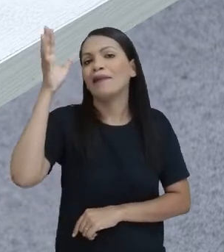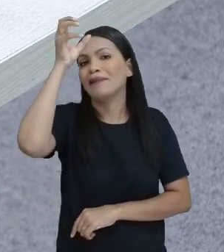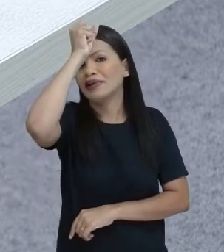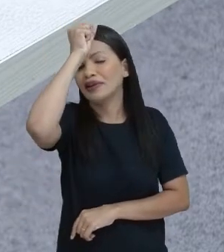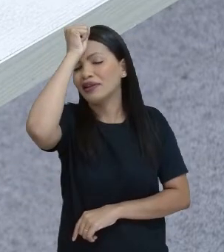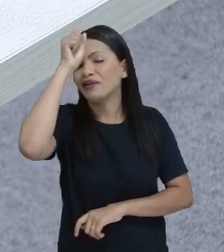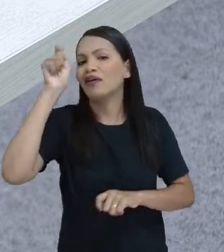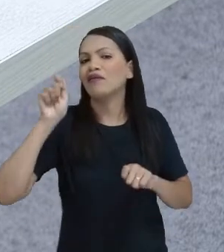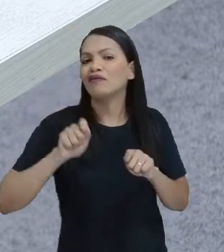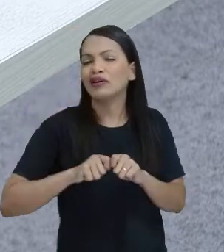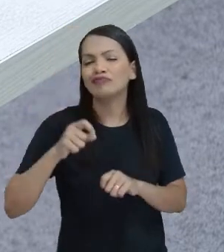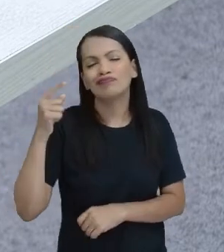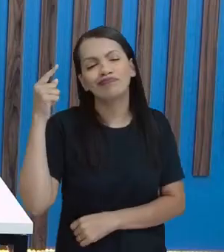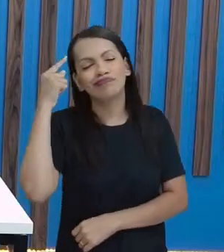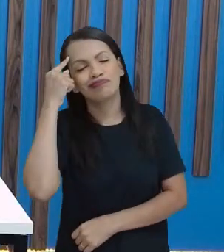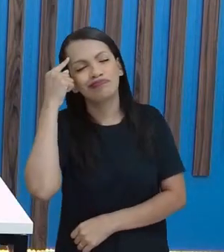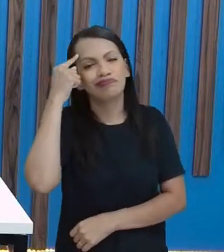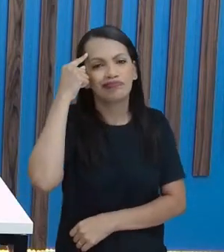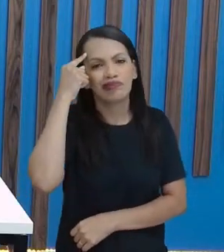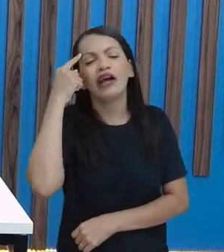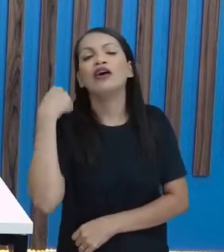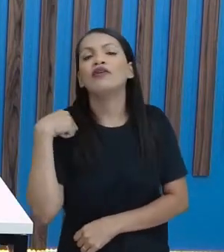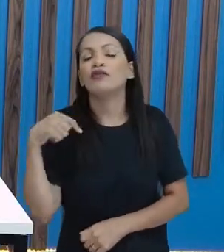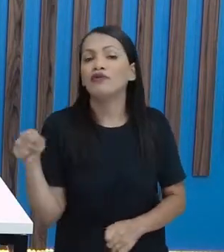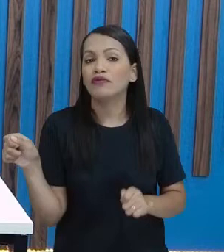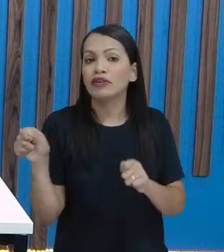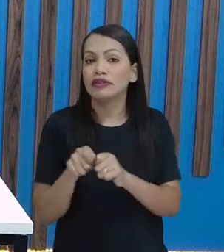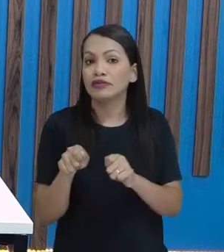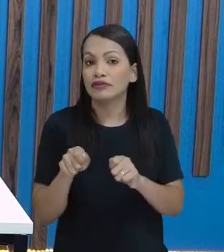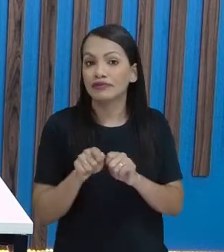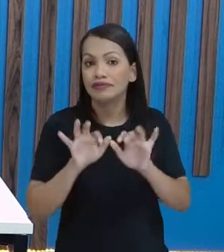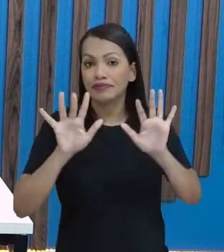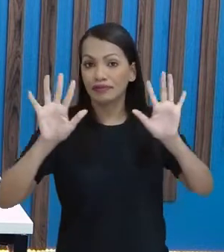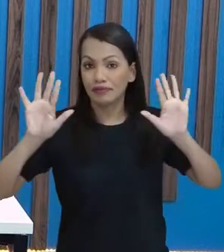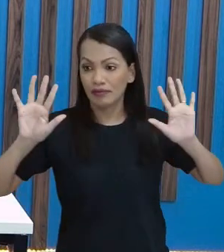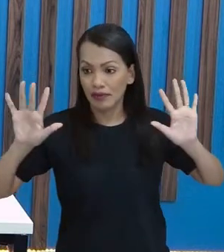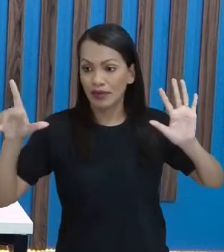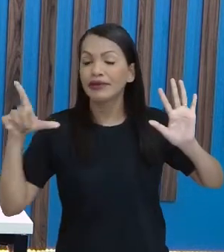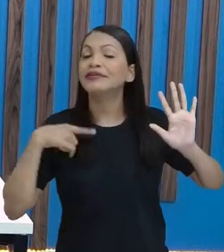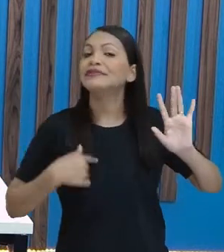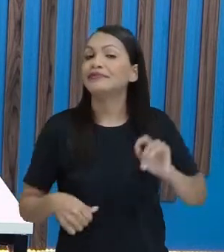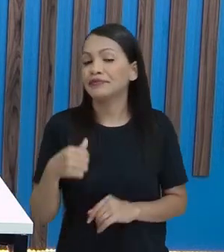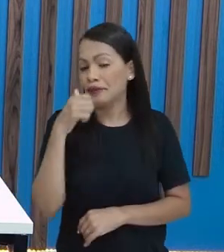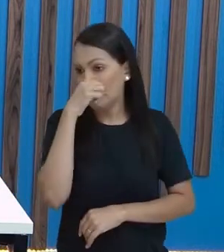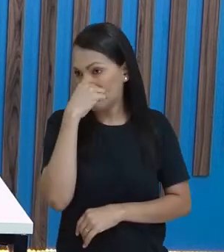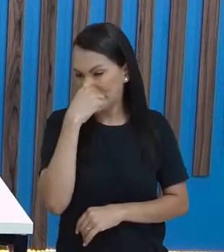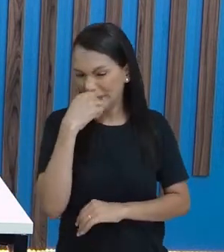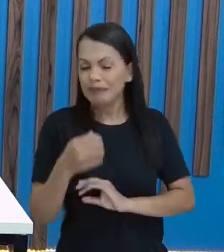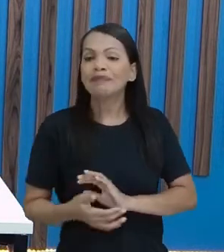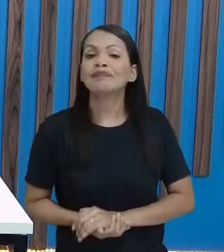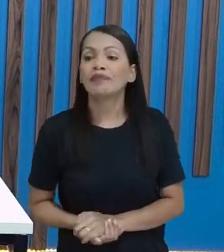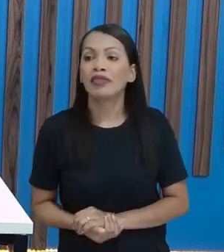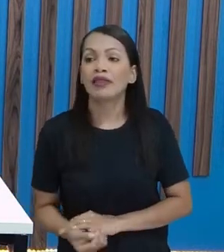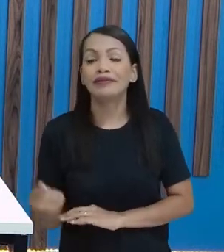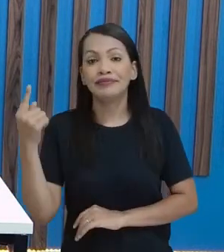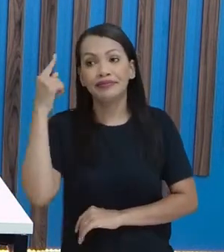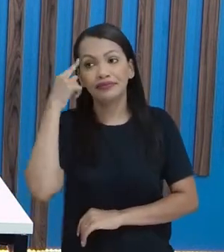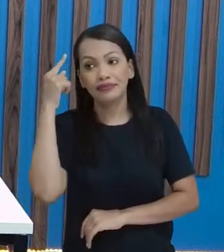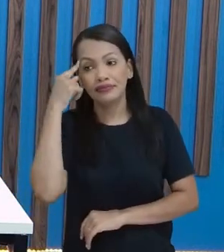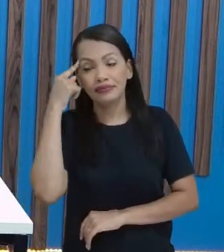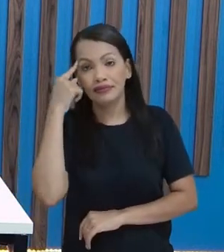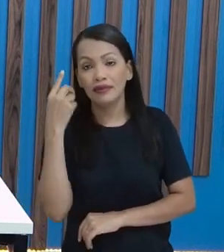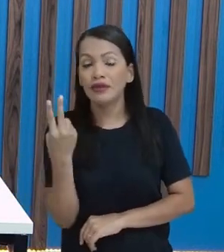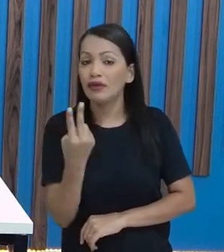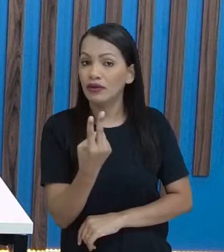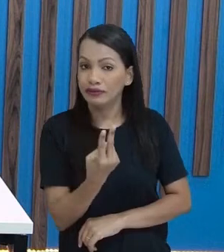de forma mental. Mas eu vou fazer aqui com os dedinhos, tá certo? Então, eu tenho 2, né? Já tem 2 na cabeça com mais